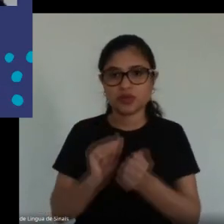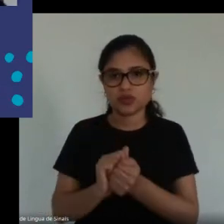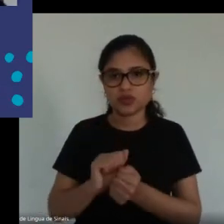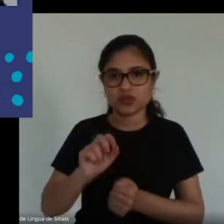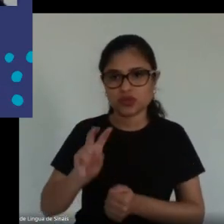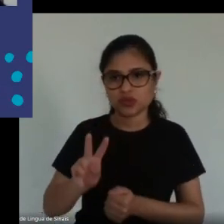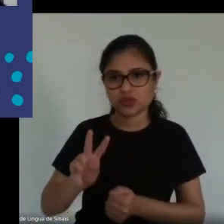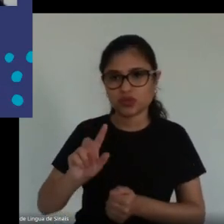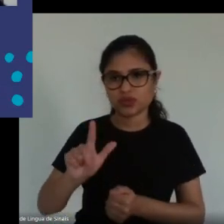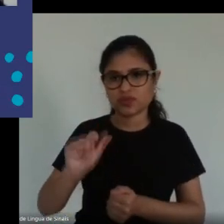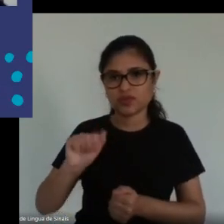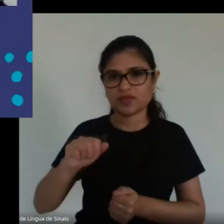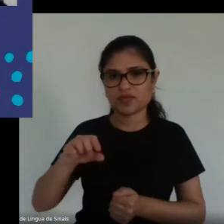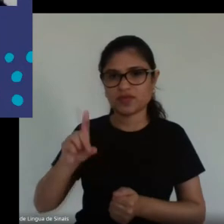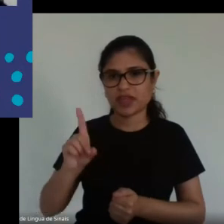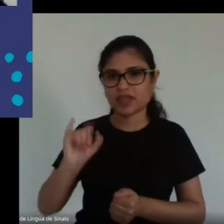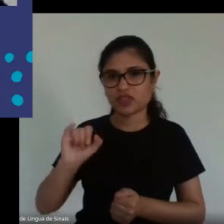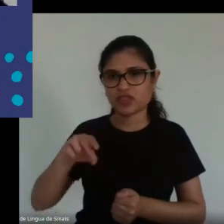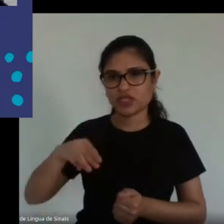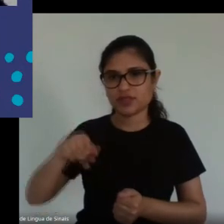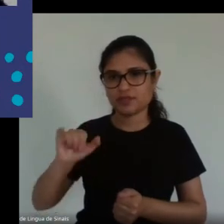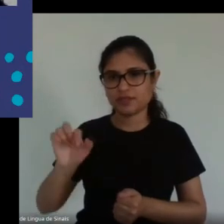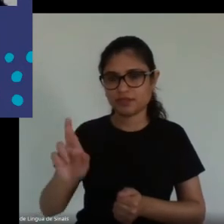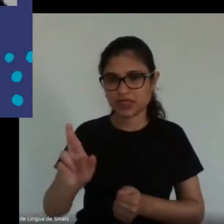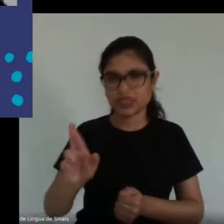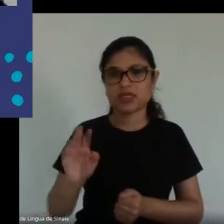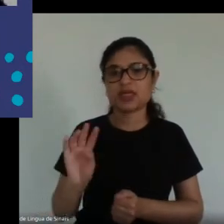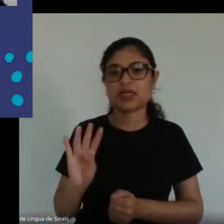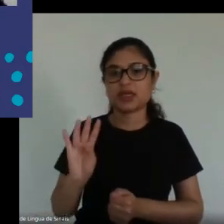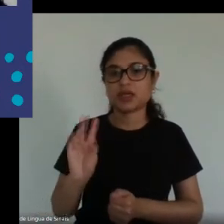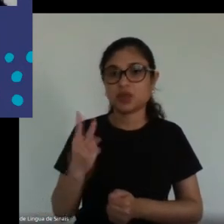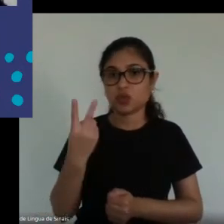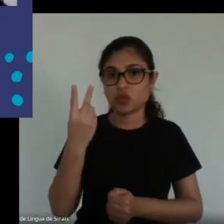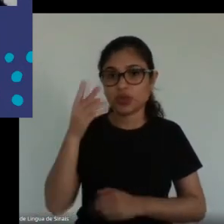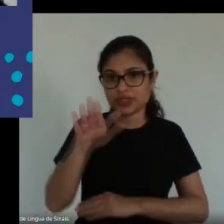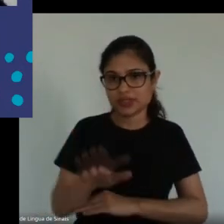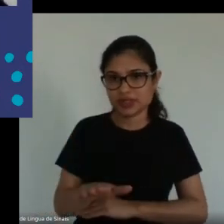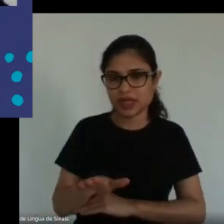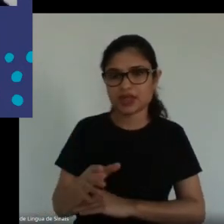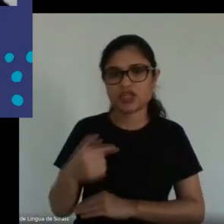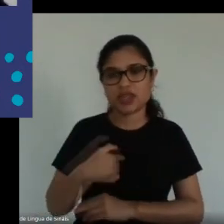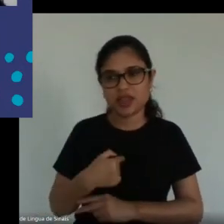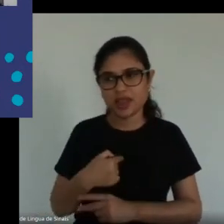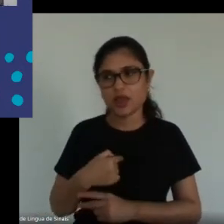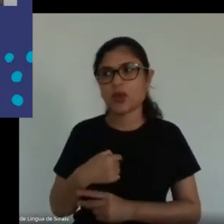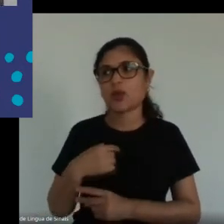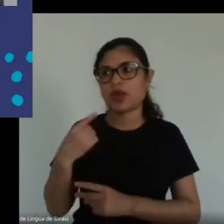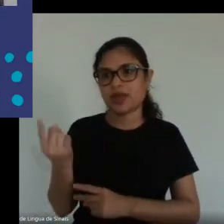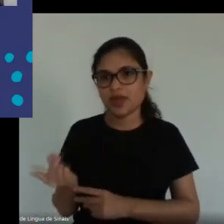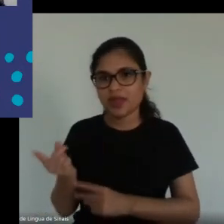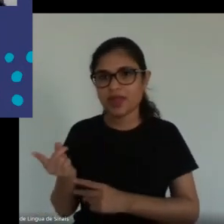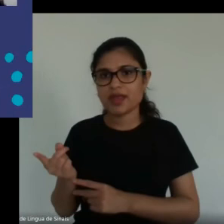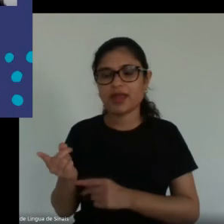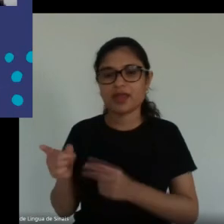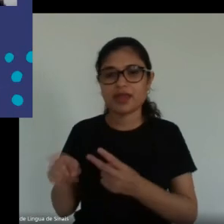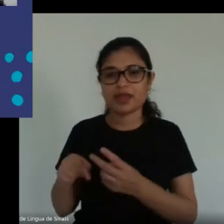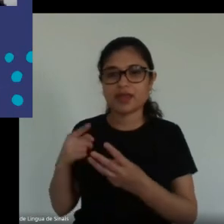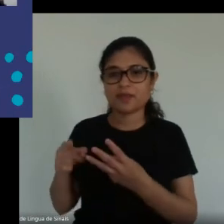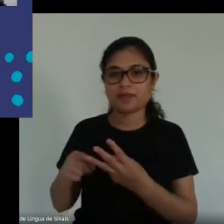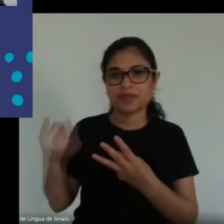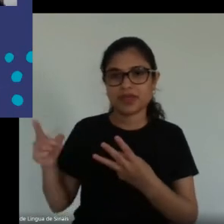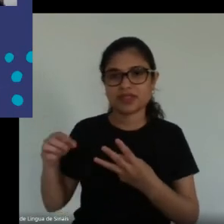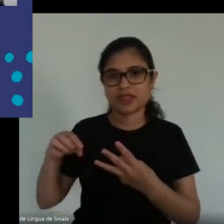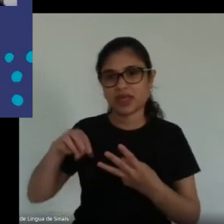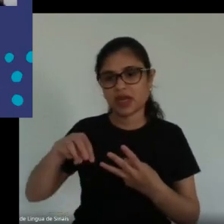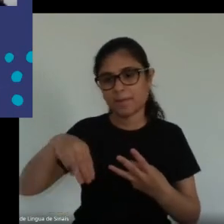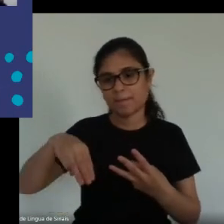Vladimir Safato, né? Às 14 horas, eu e ele, mais uma outra pessoa que eu não lembro o nome, Dante Moretti. Eu,